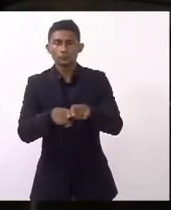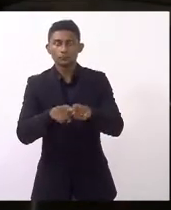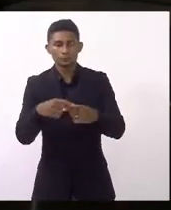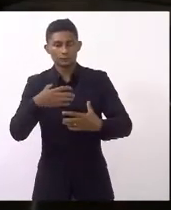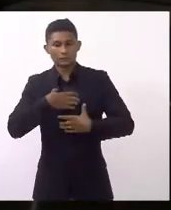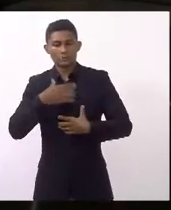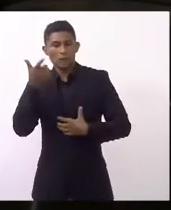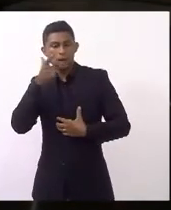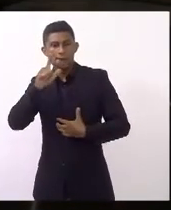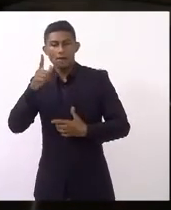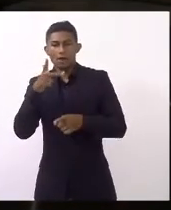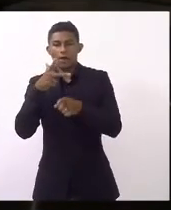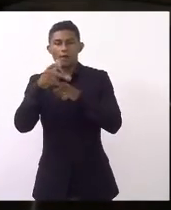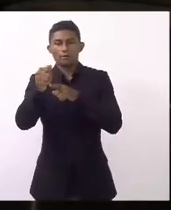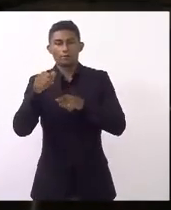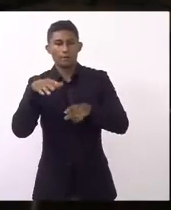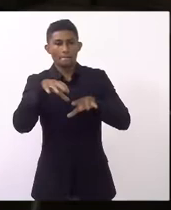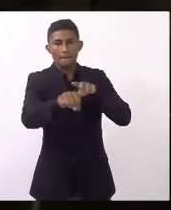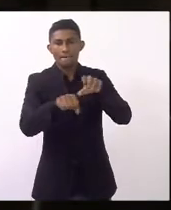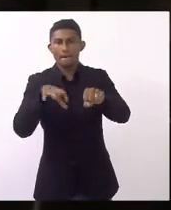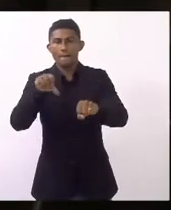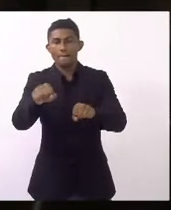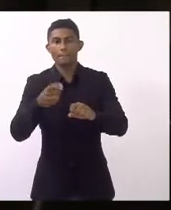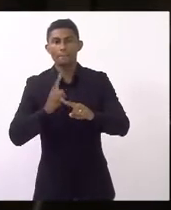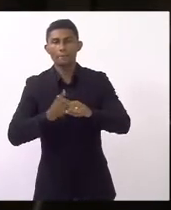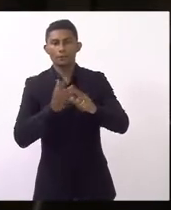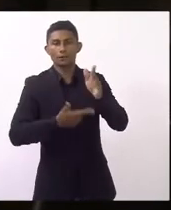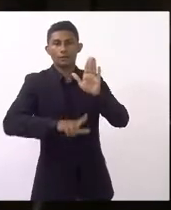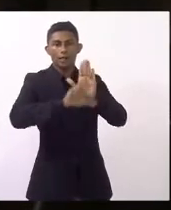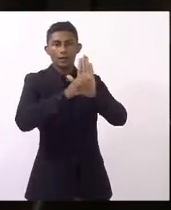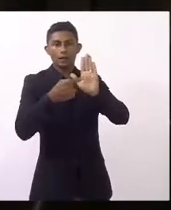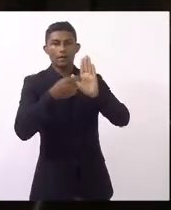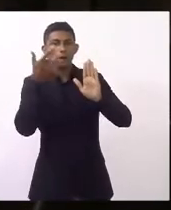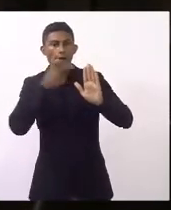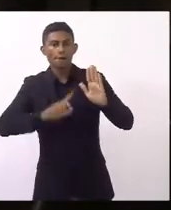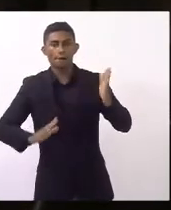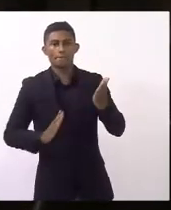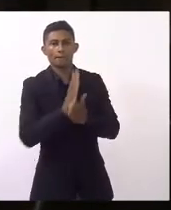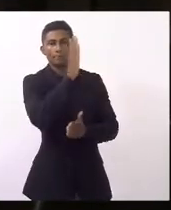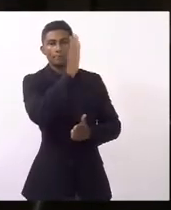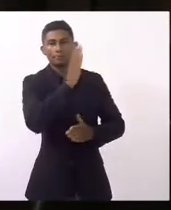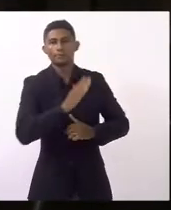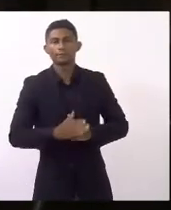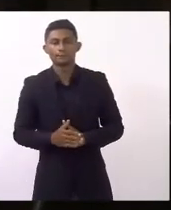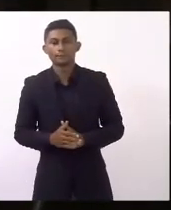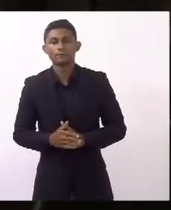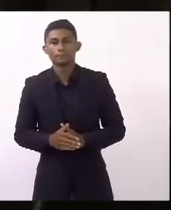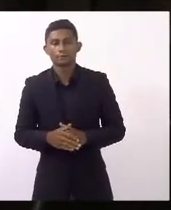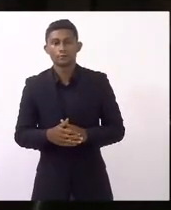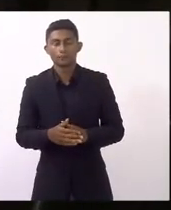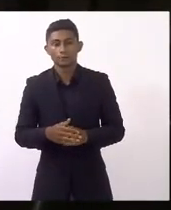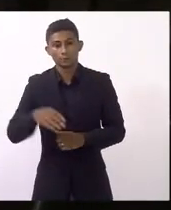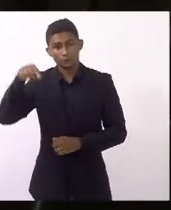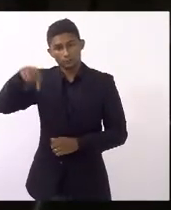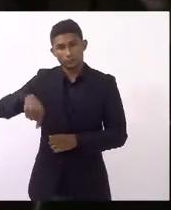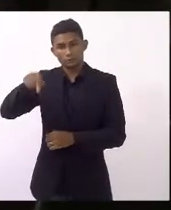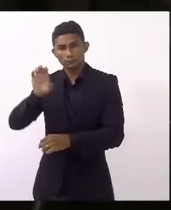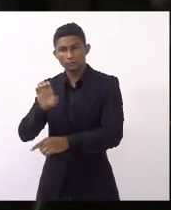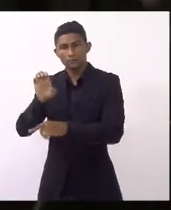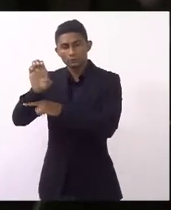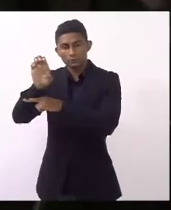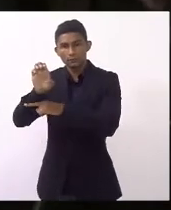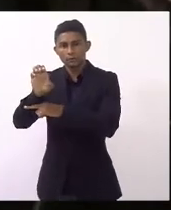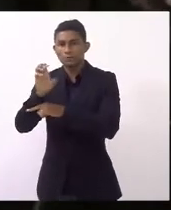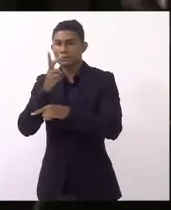conquista de Vitória porque mais uma vez uma lei consegue ser sancionada e o estado que que